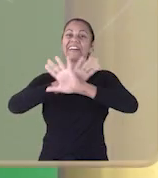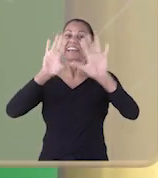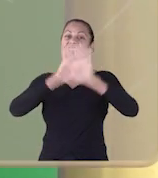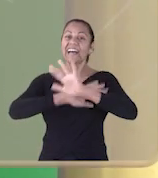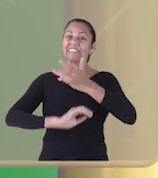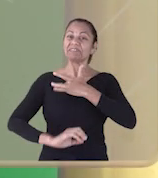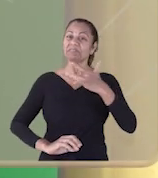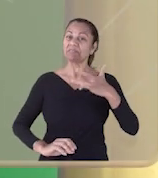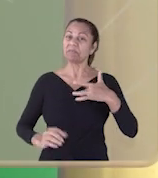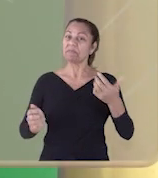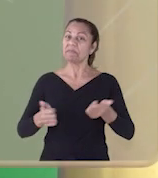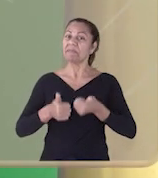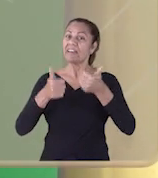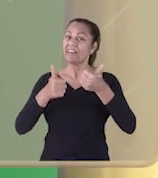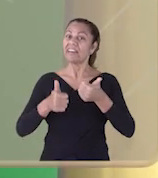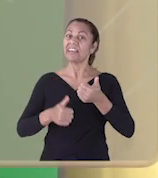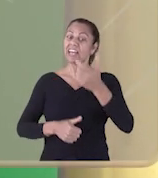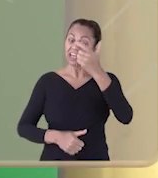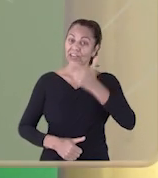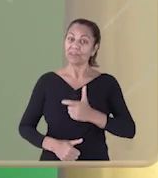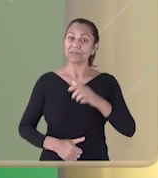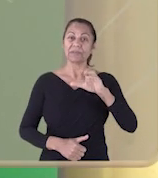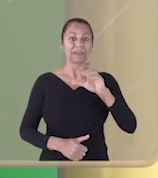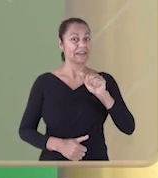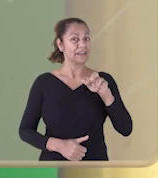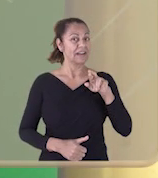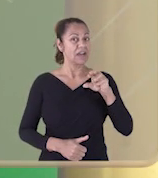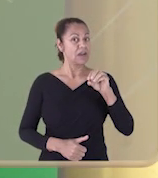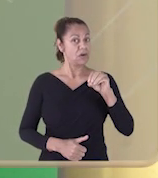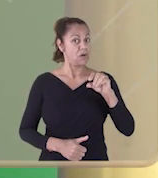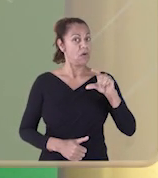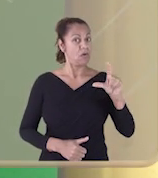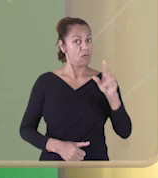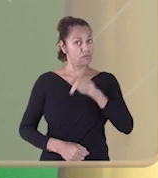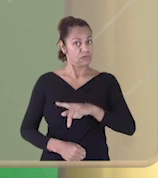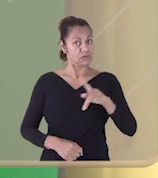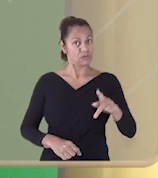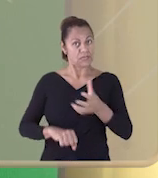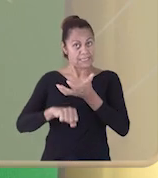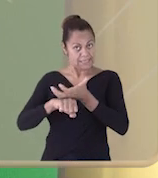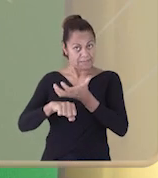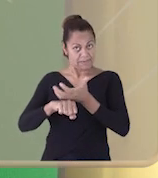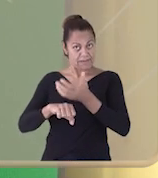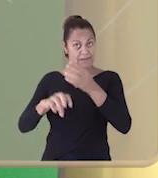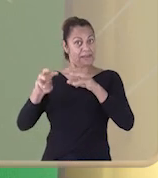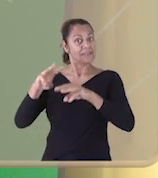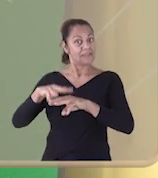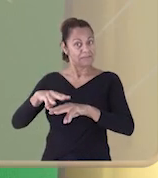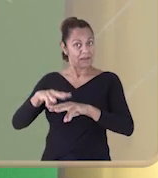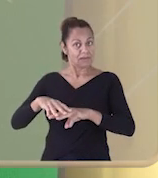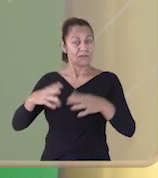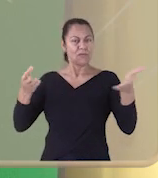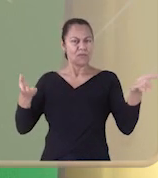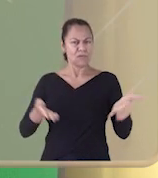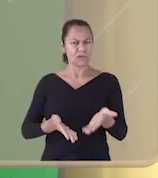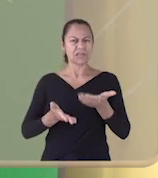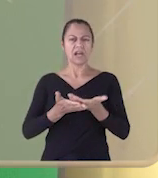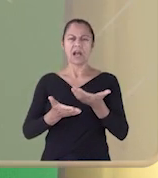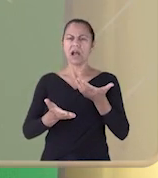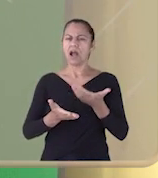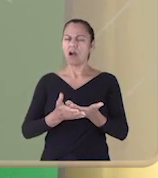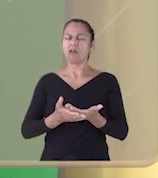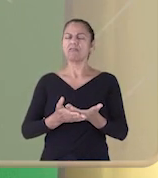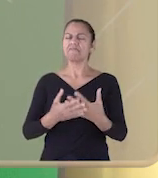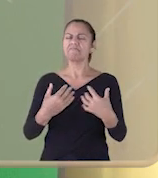Olá, pessoal! Como vocês estão? Eu sou a Carol, professora de matemática, e na nossa aula de hoje iremos